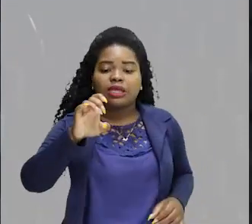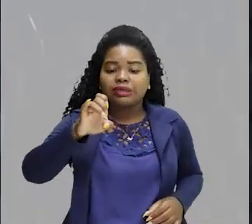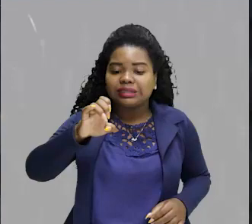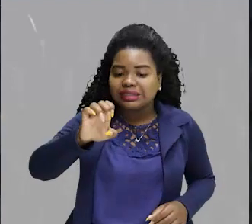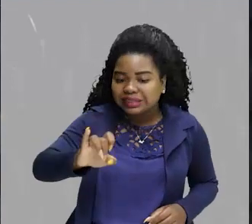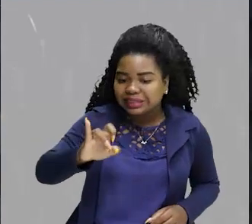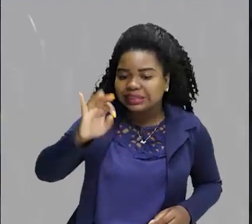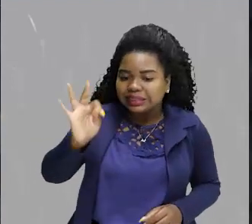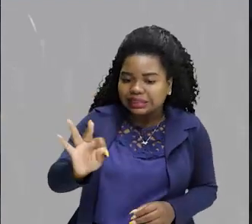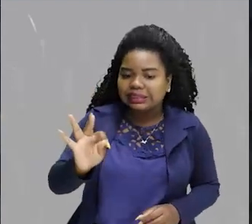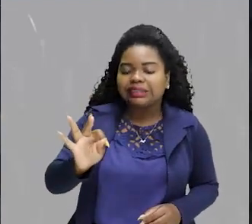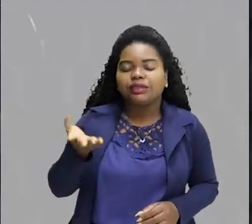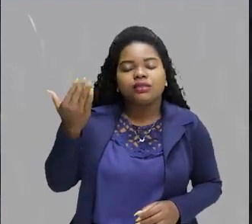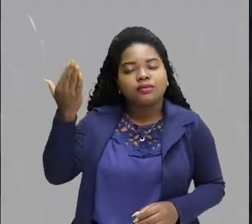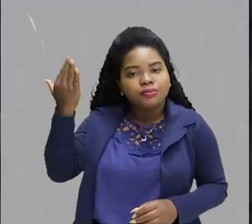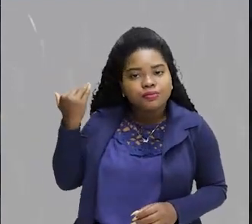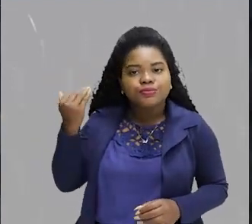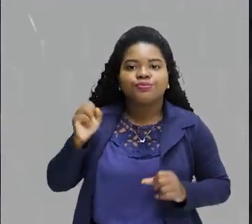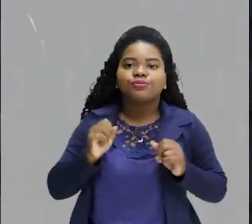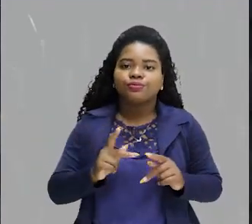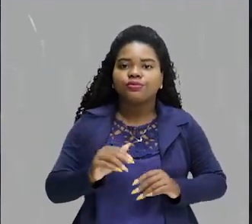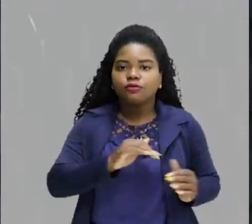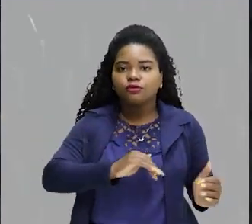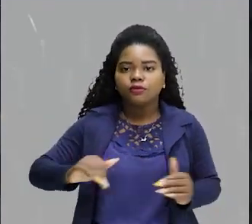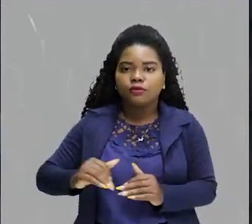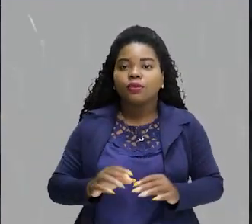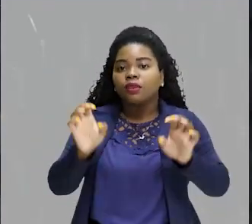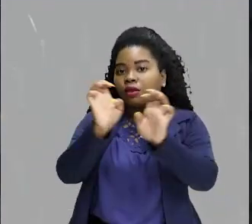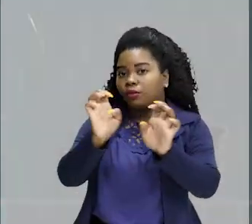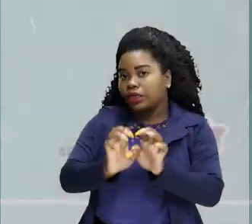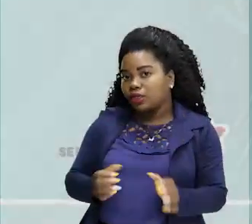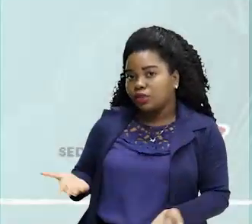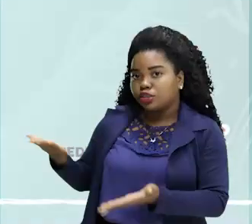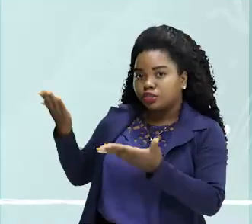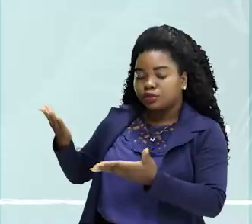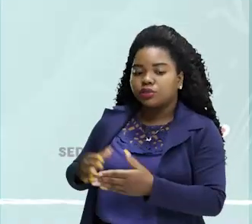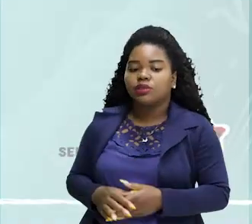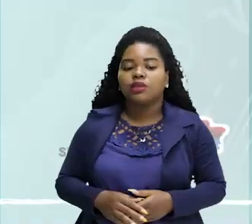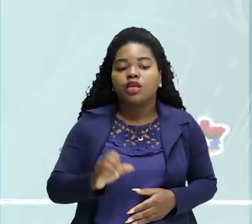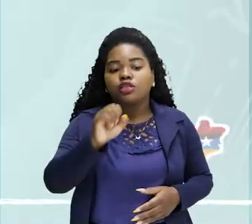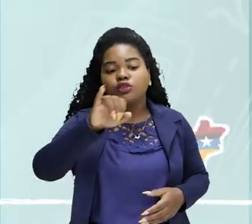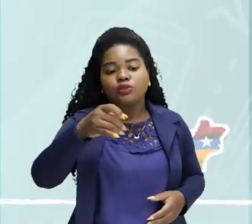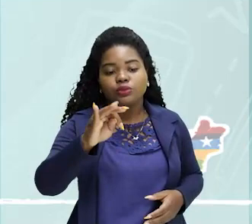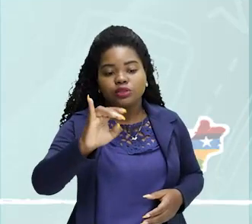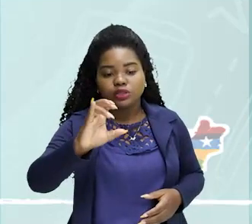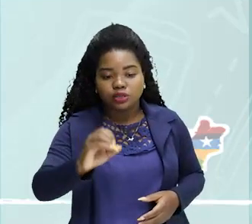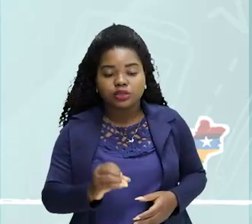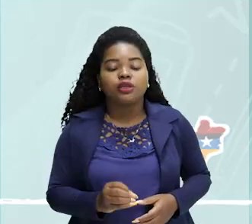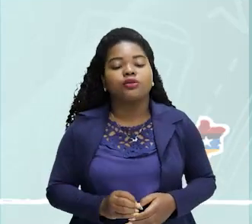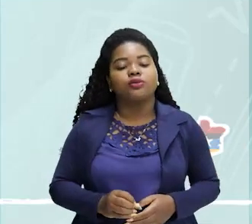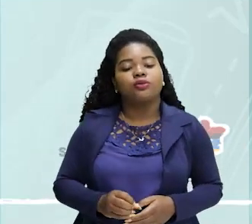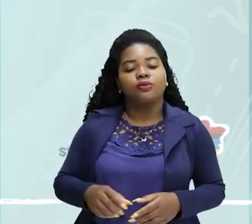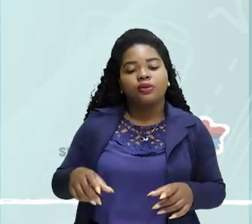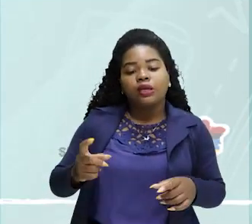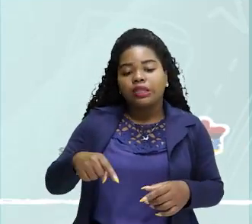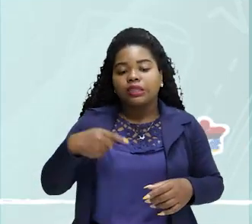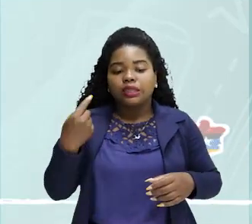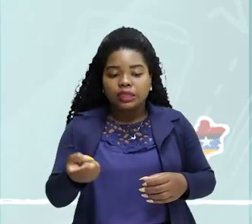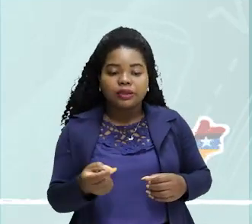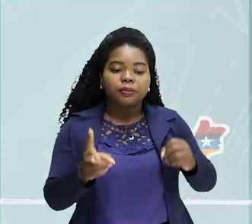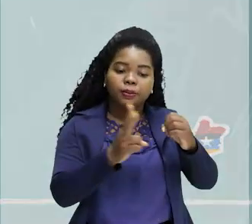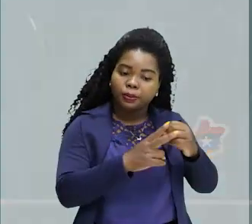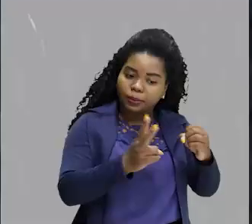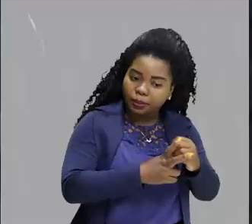did que indica que aquela ação já aconteceu. Então, a estrutura é sujeito primeiro, verbo auxiliar, que vai ser o